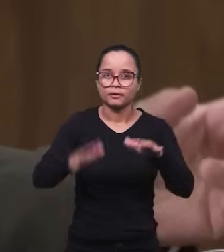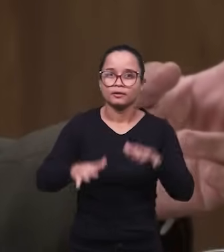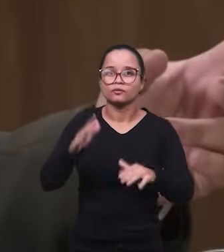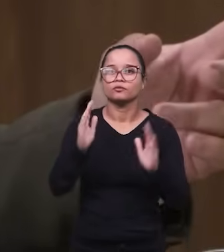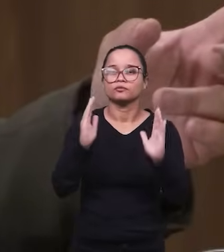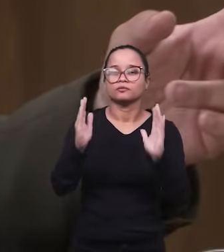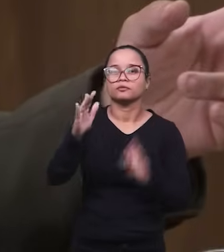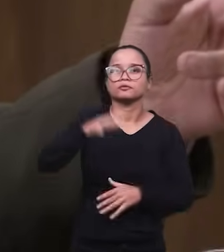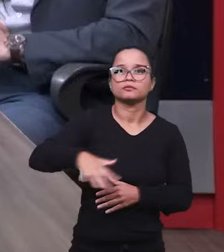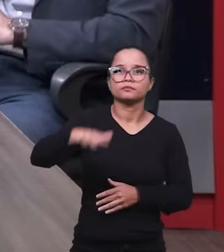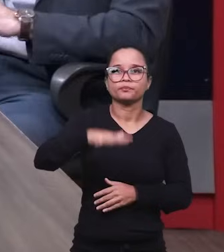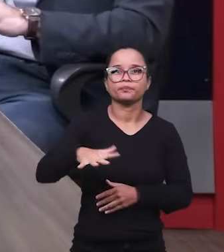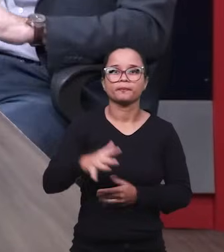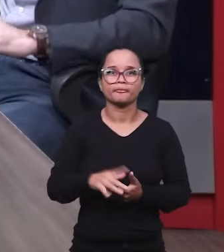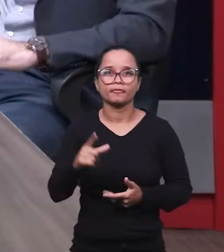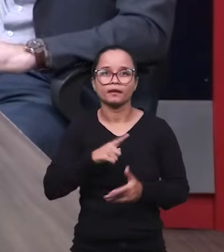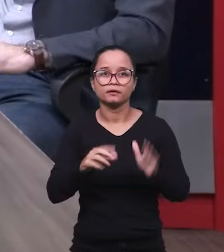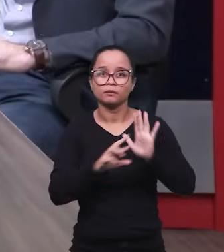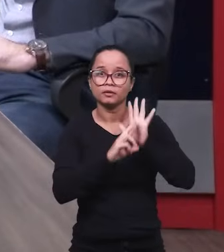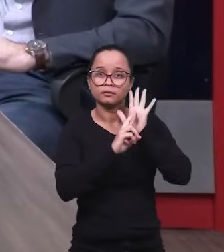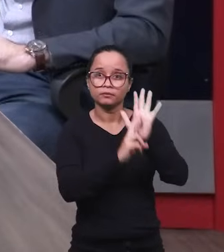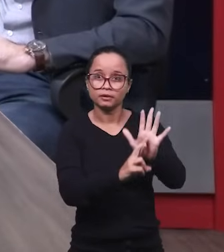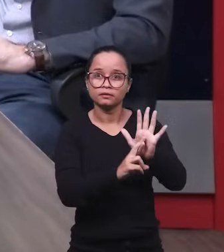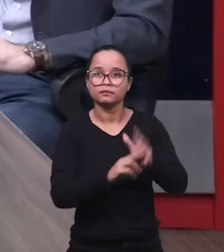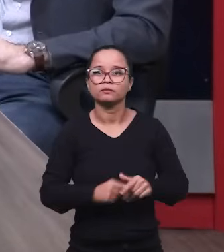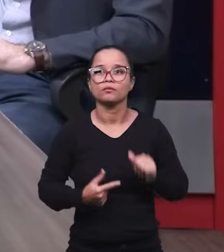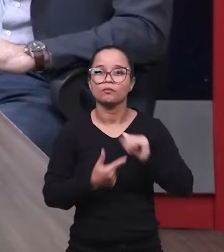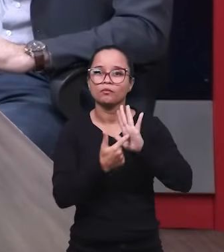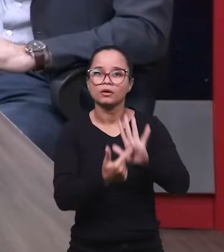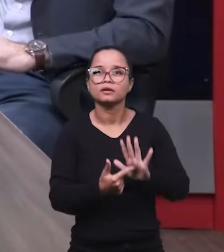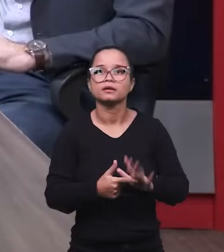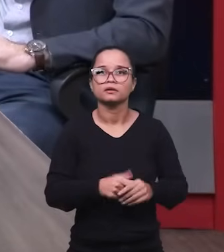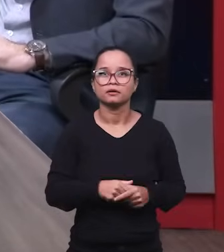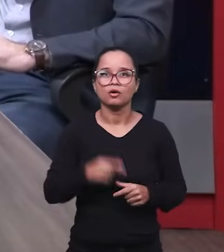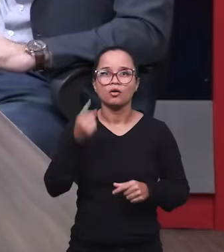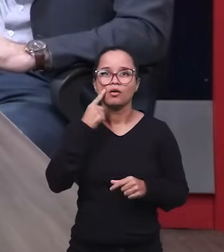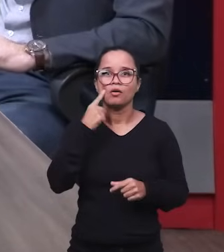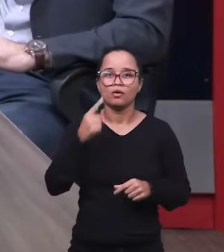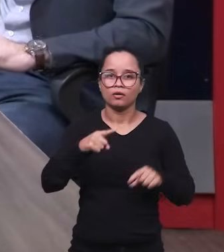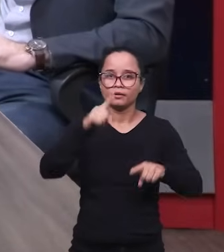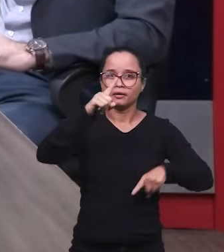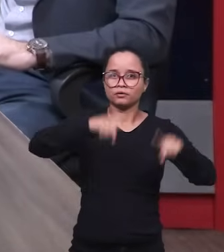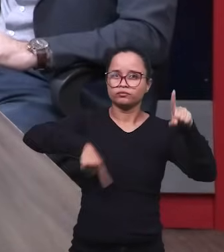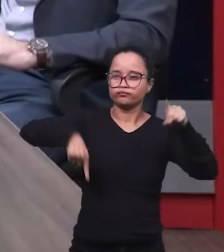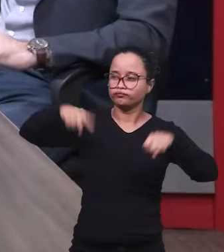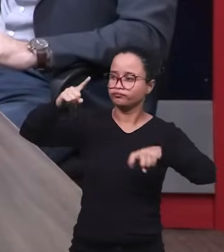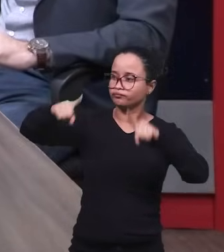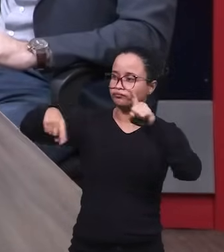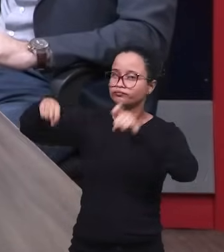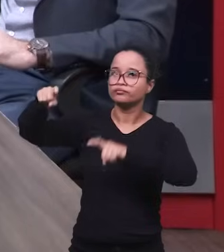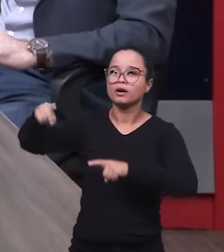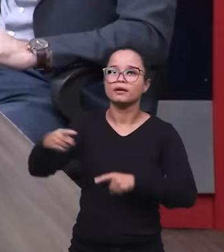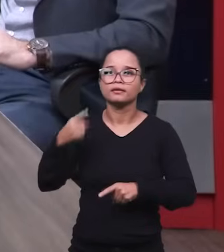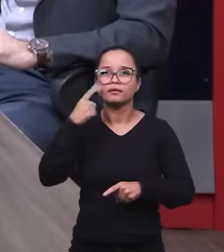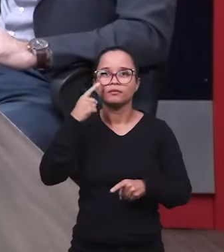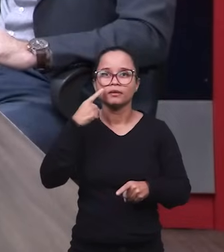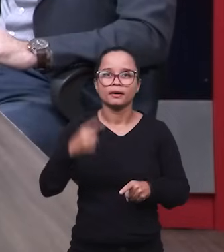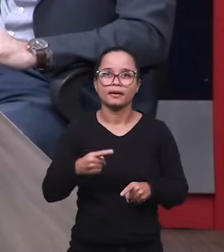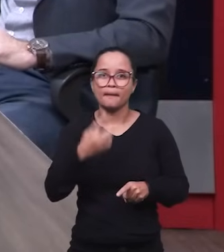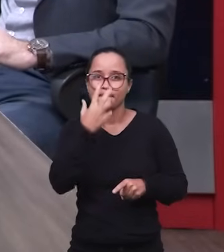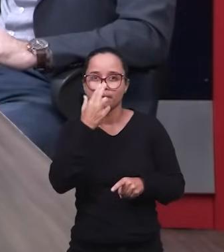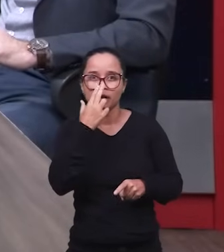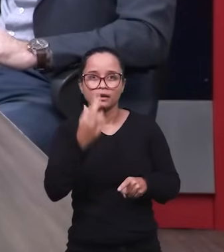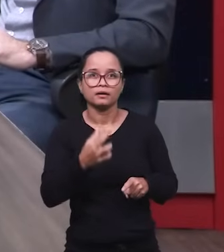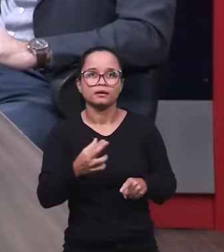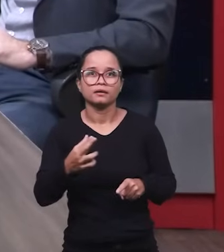gente tem até uma imagem que mostra uma representação dessas ondas gravitacionais, tá vendo? Como se fosse 2 buracos negros